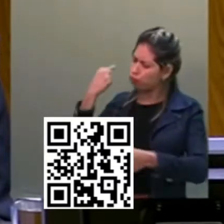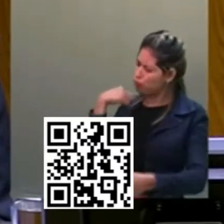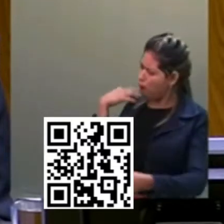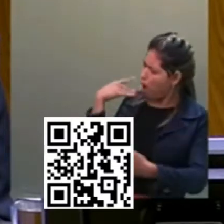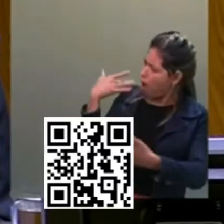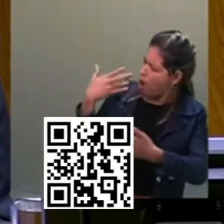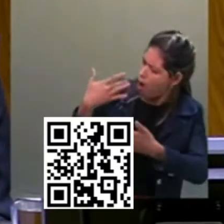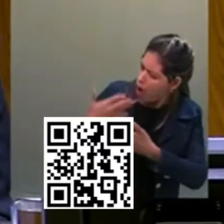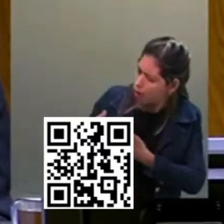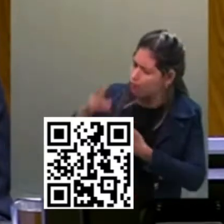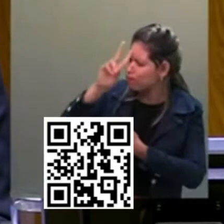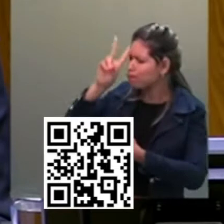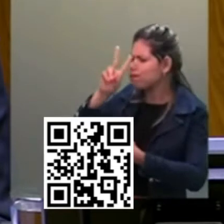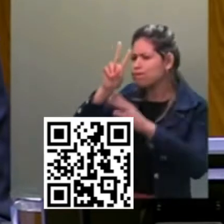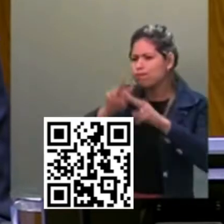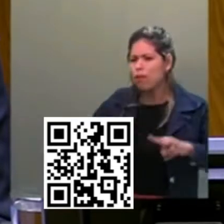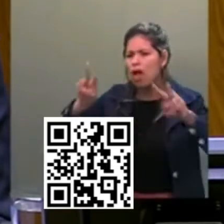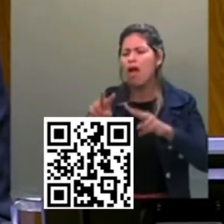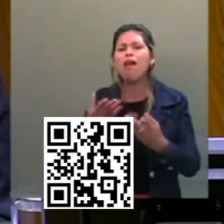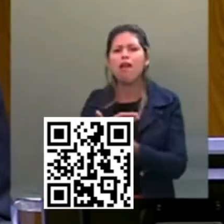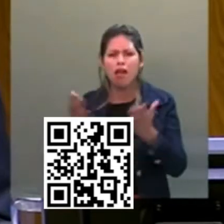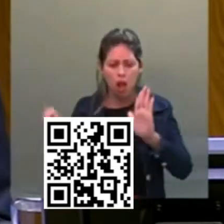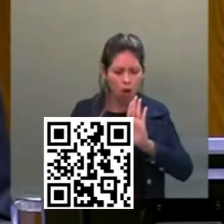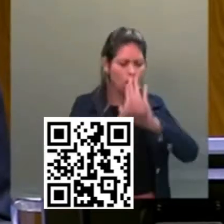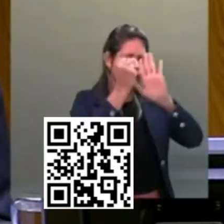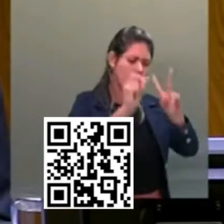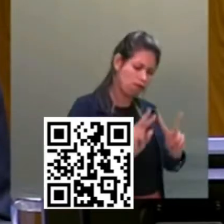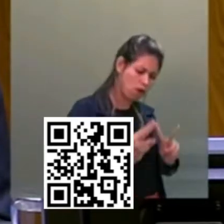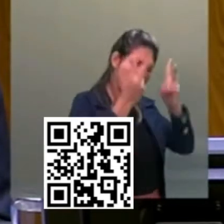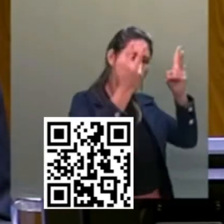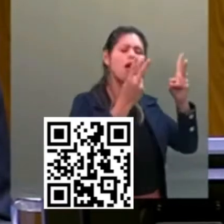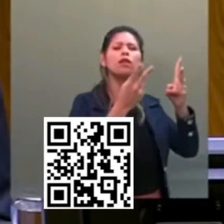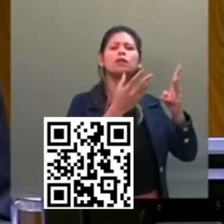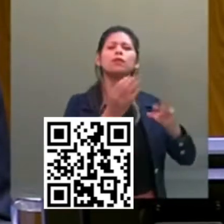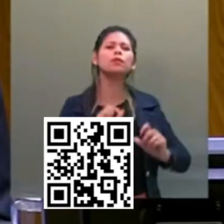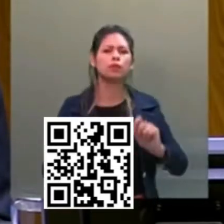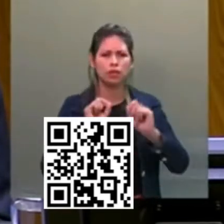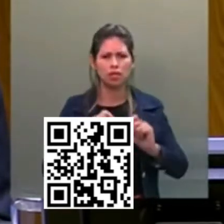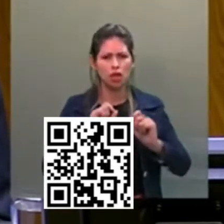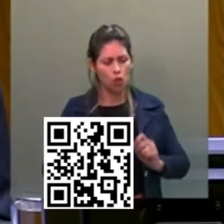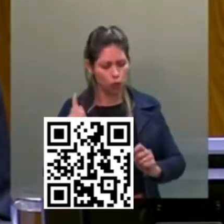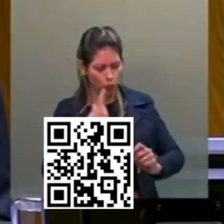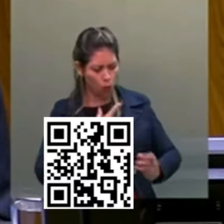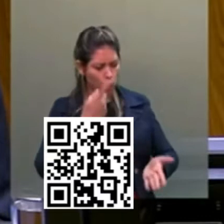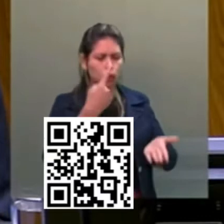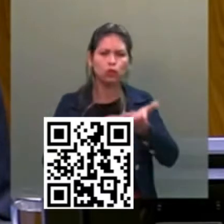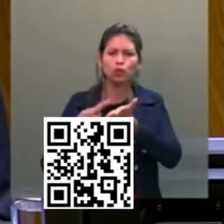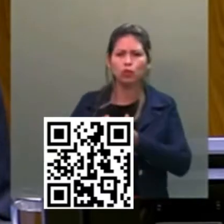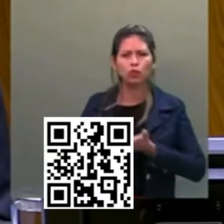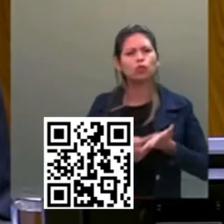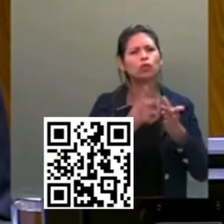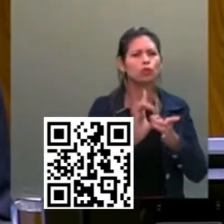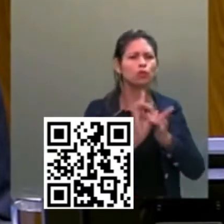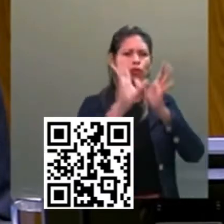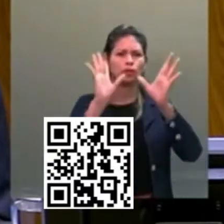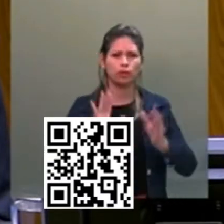história, reconhecermos e identificarmos os nossos valores e reafirmarmos o nosso compromisso com a